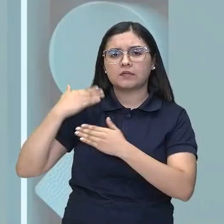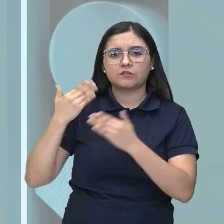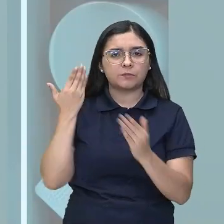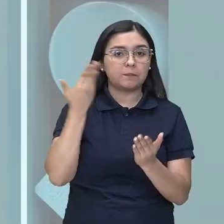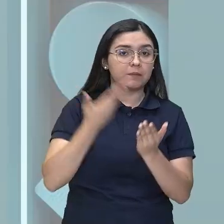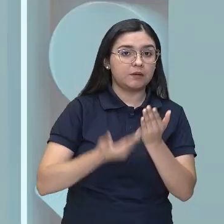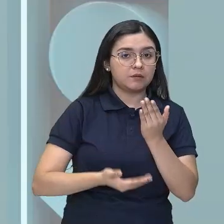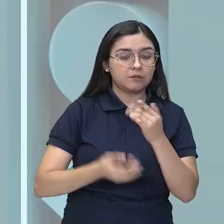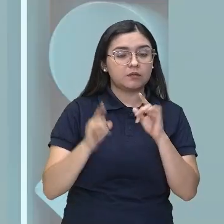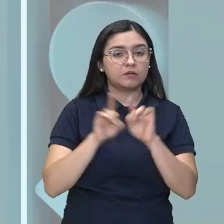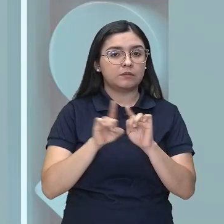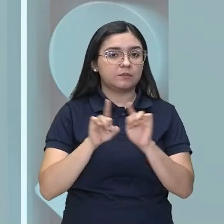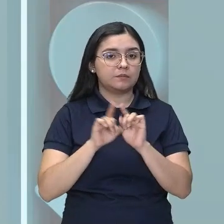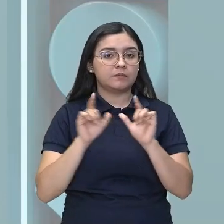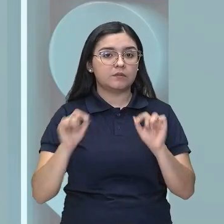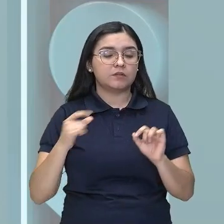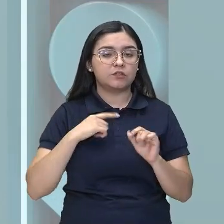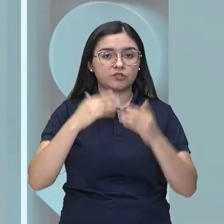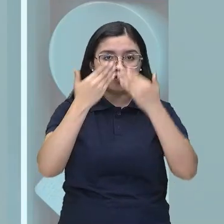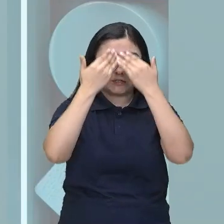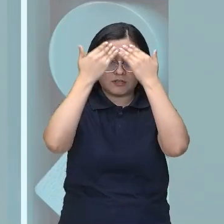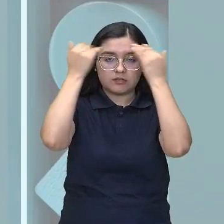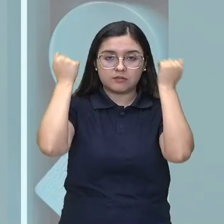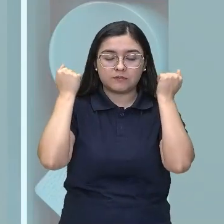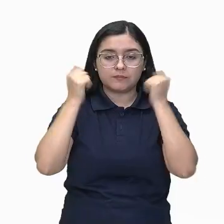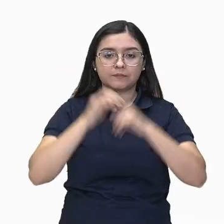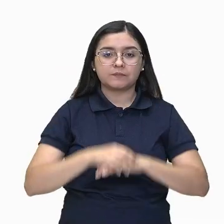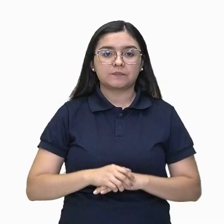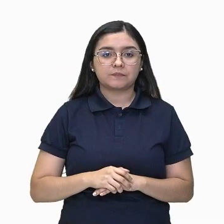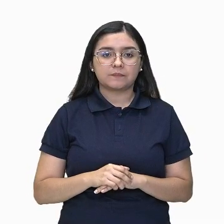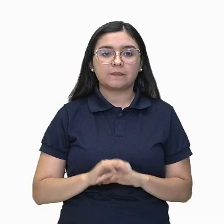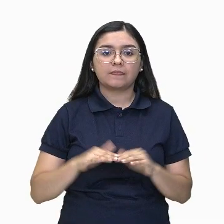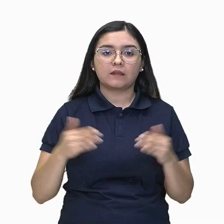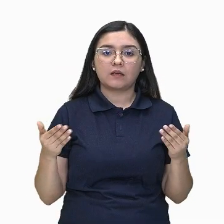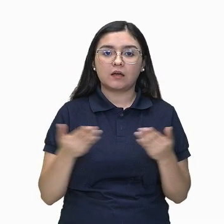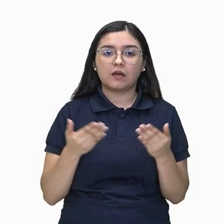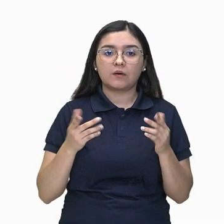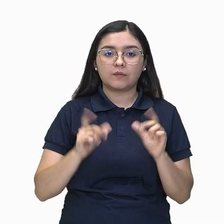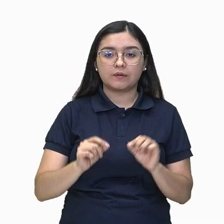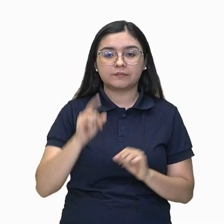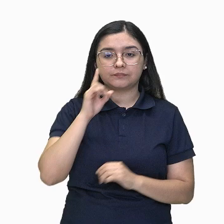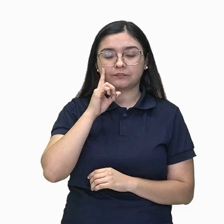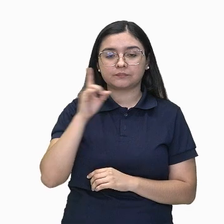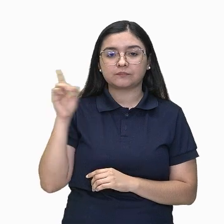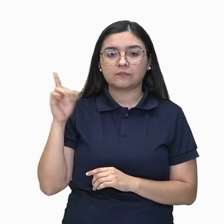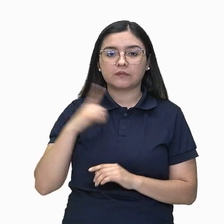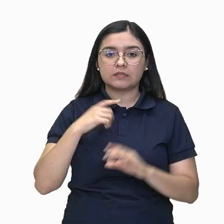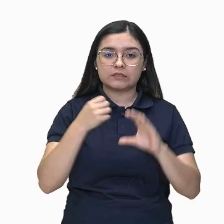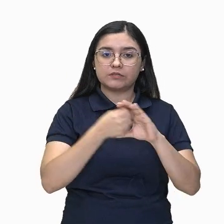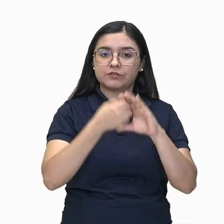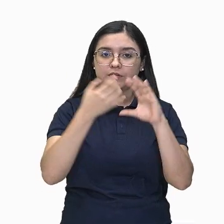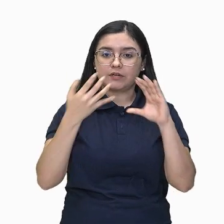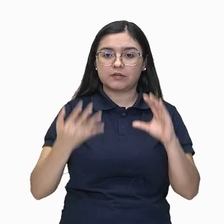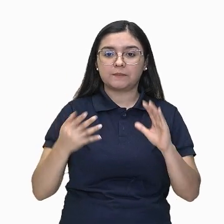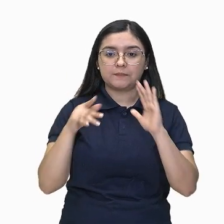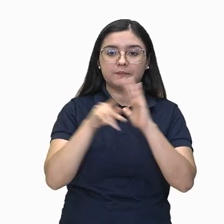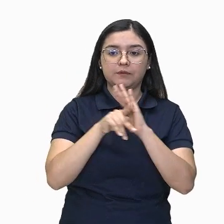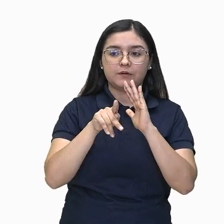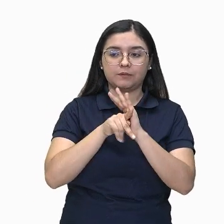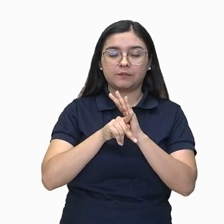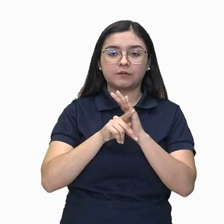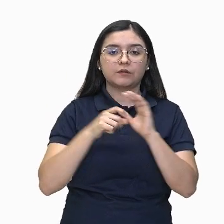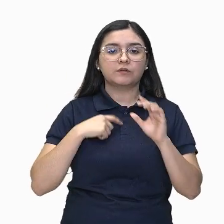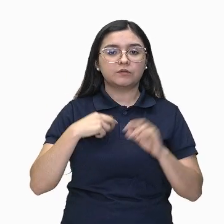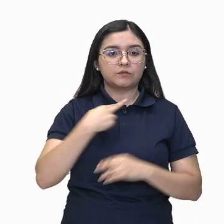sobre aquilo que foi esquecido. Perfeito? Então observem comigo agora um pouquinho sobre essas características do romantismo, né? Então,